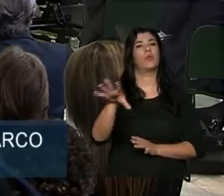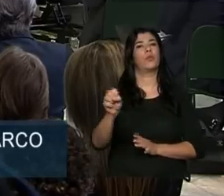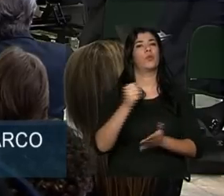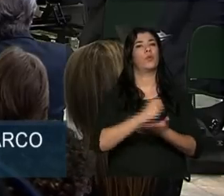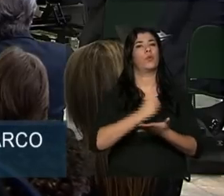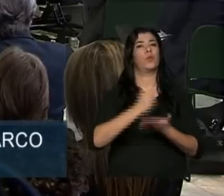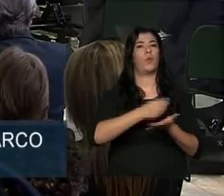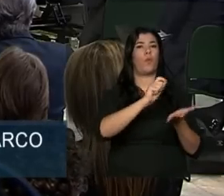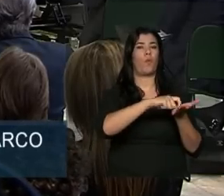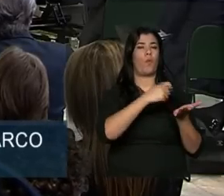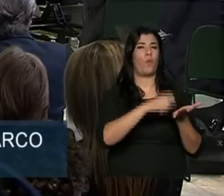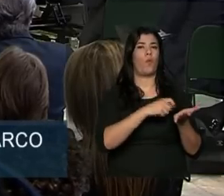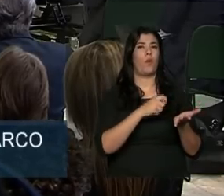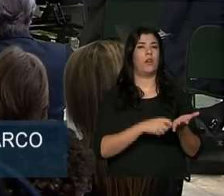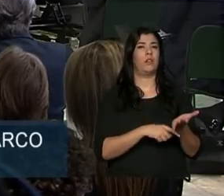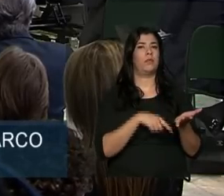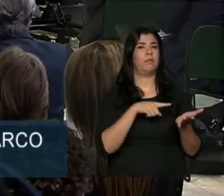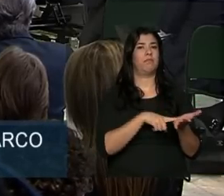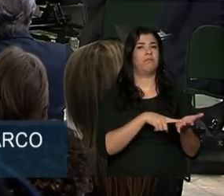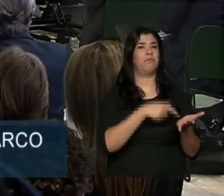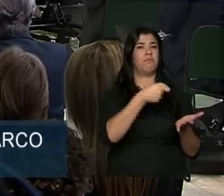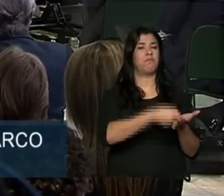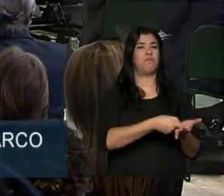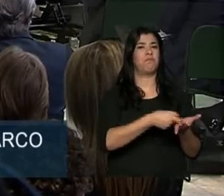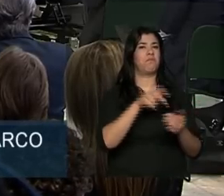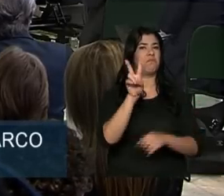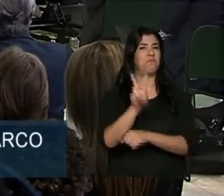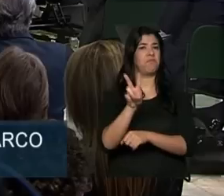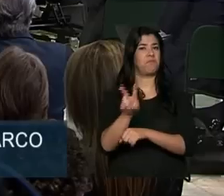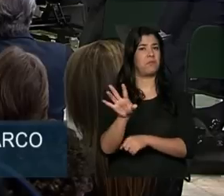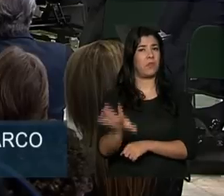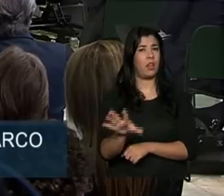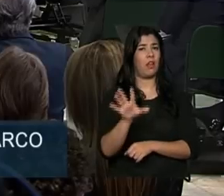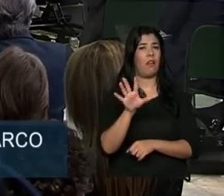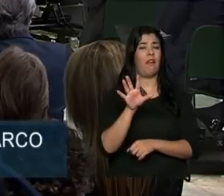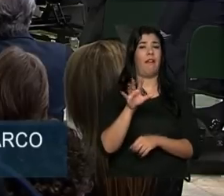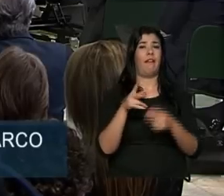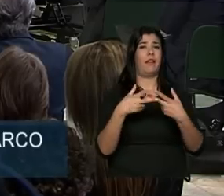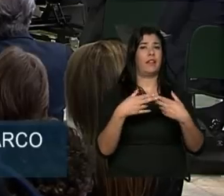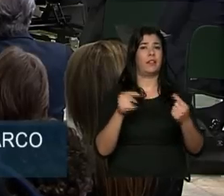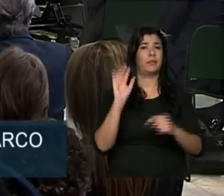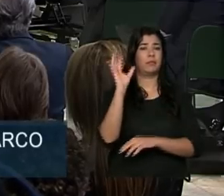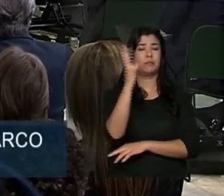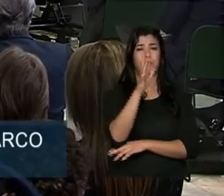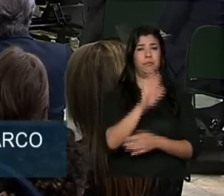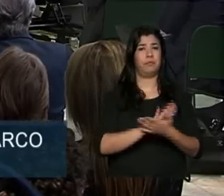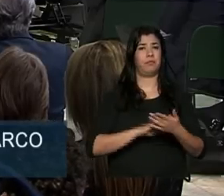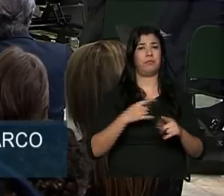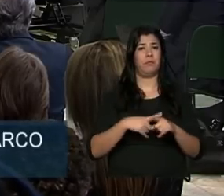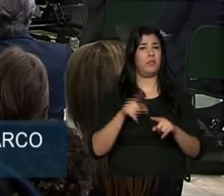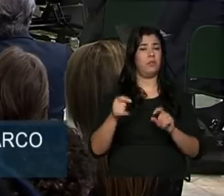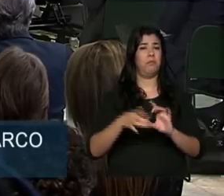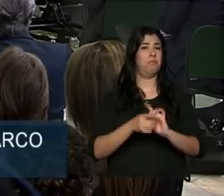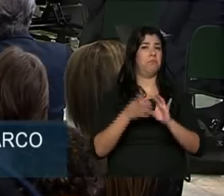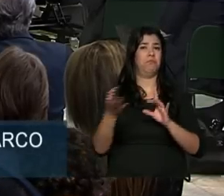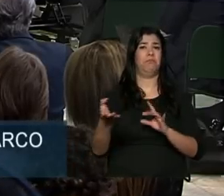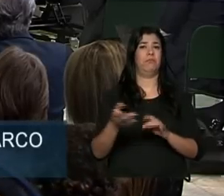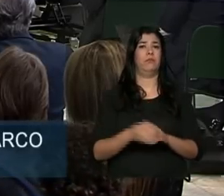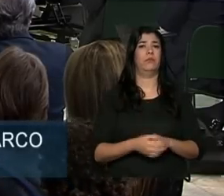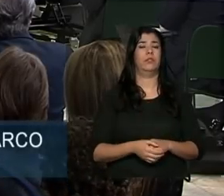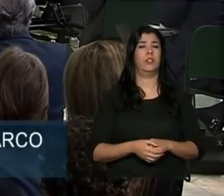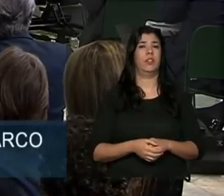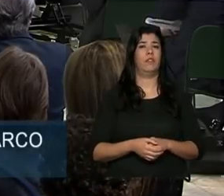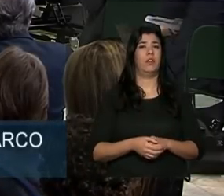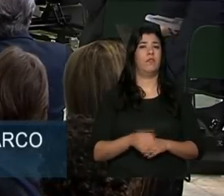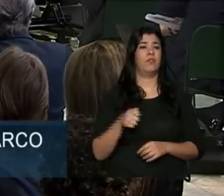contrato com a senhora não era obrigada a conservar, nem manter aquelas populações, manter a espécie, nada. Só podia comprar um carro com